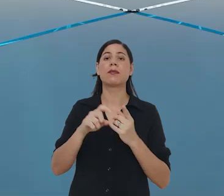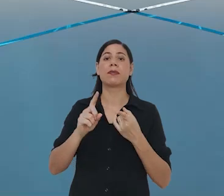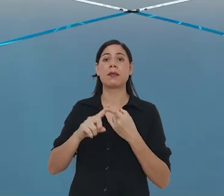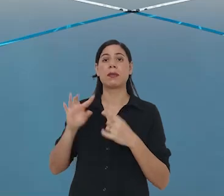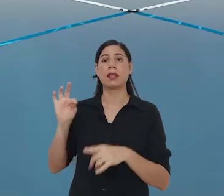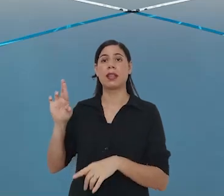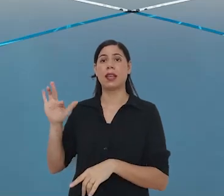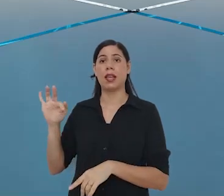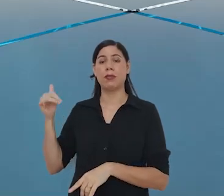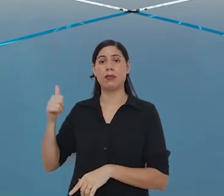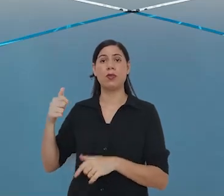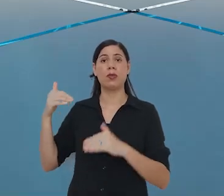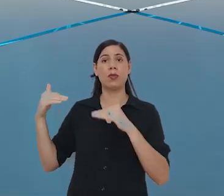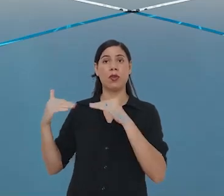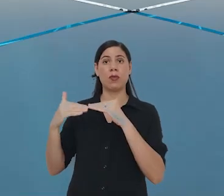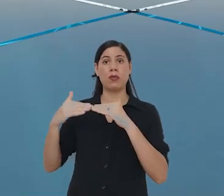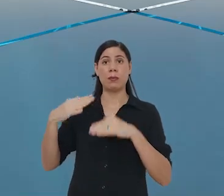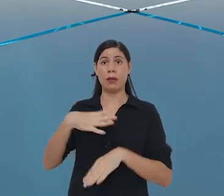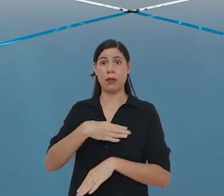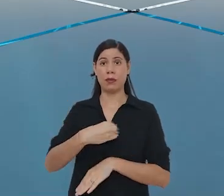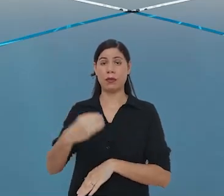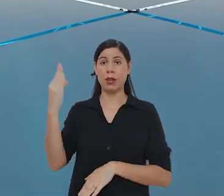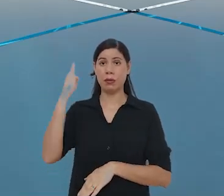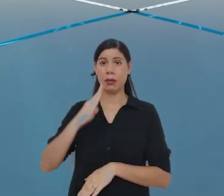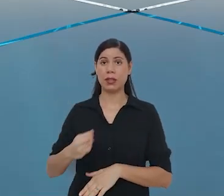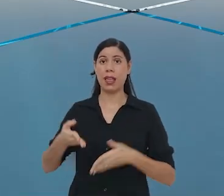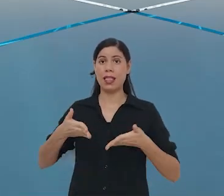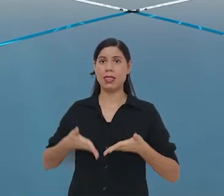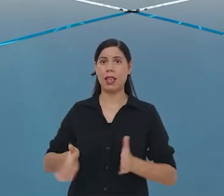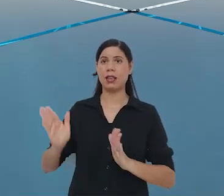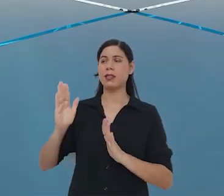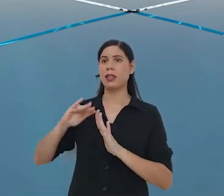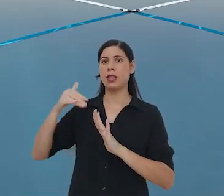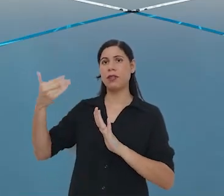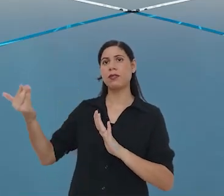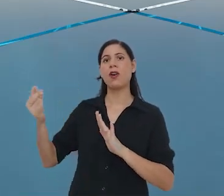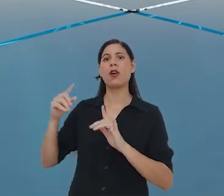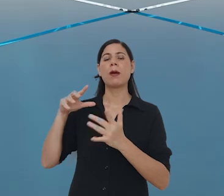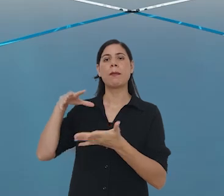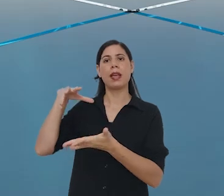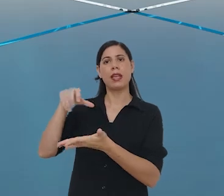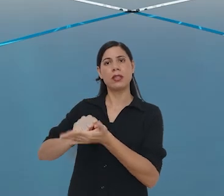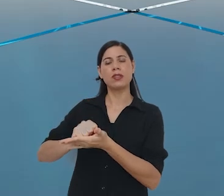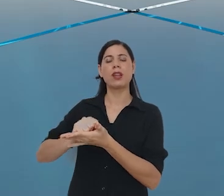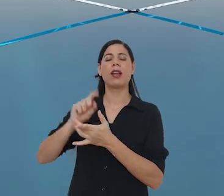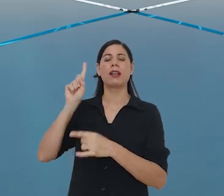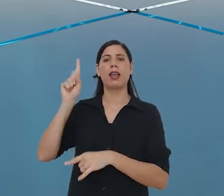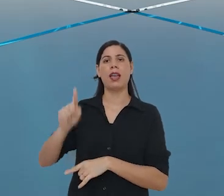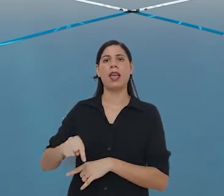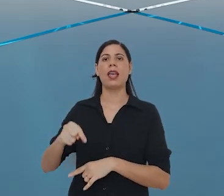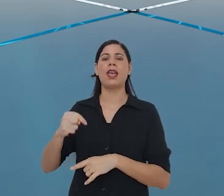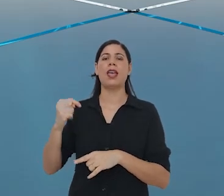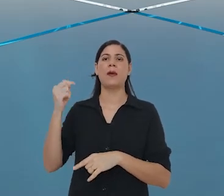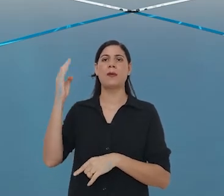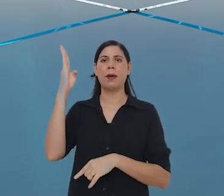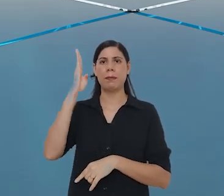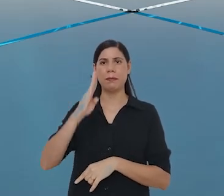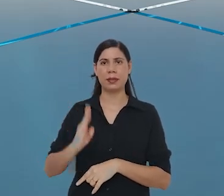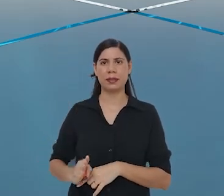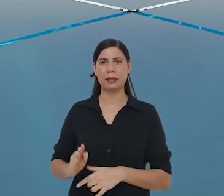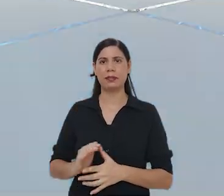de brasileiros nascida no exterior e registrada em consulado é brasileira nata. É a partir de agora. Vem